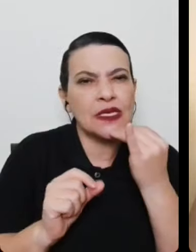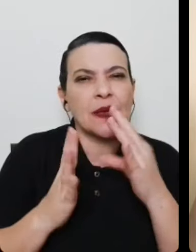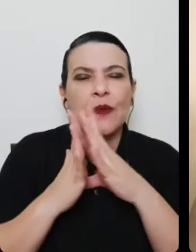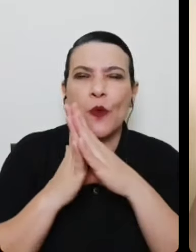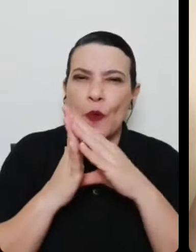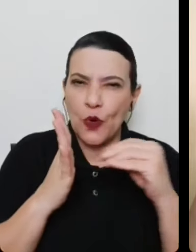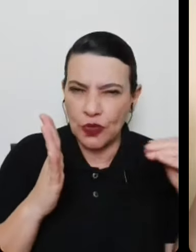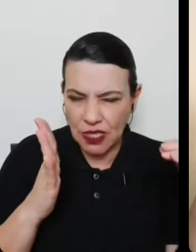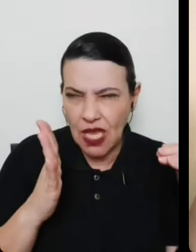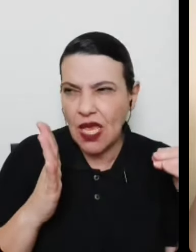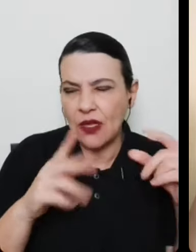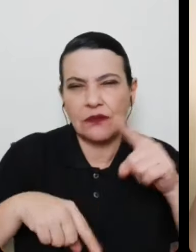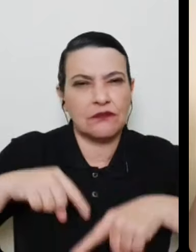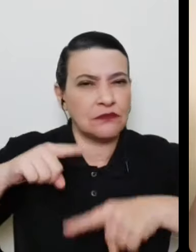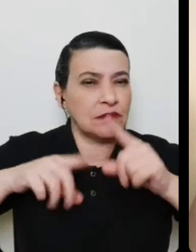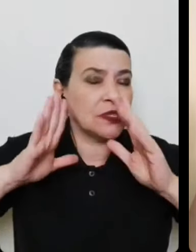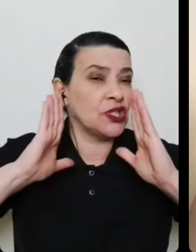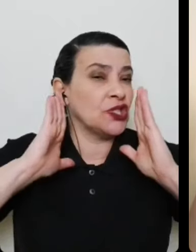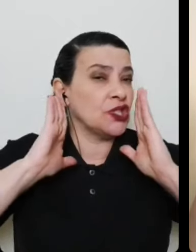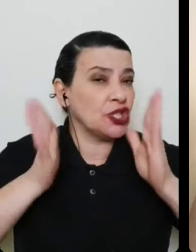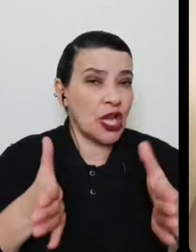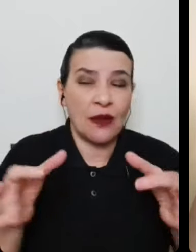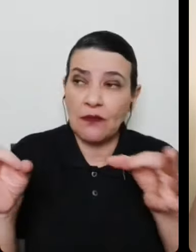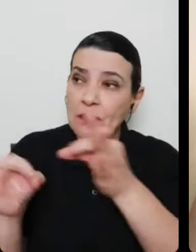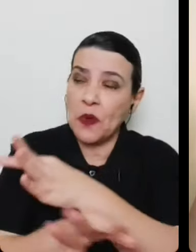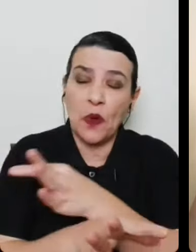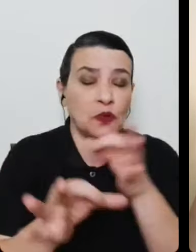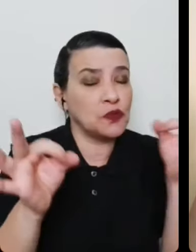estavam ou já tinham sido